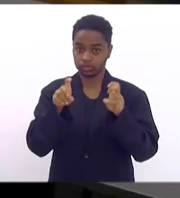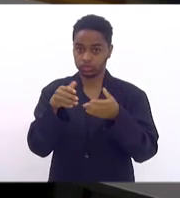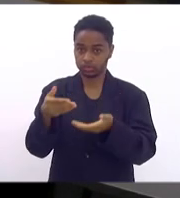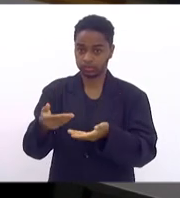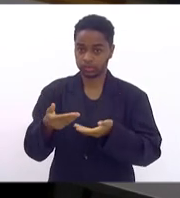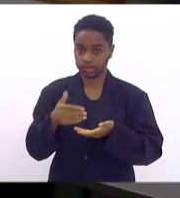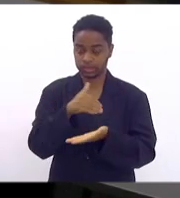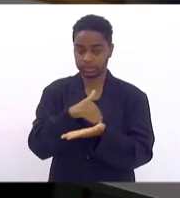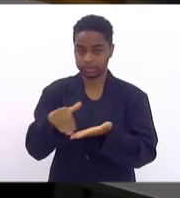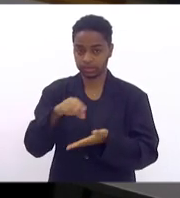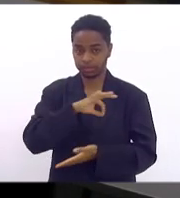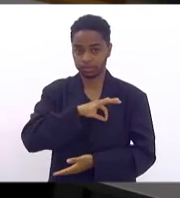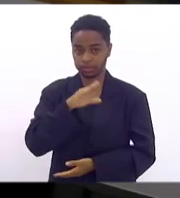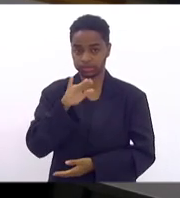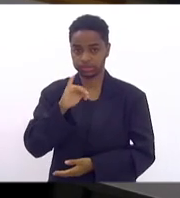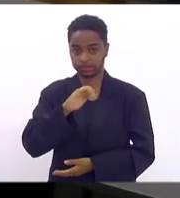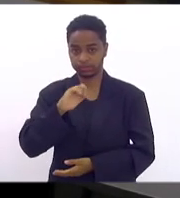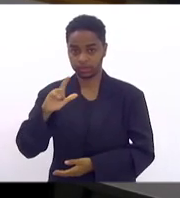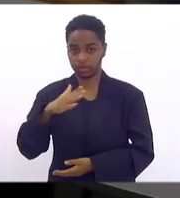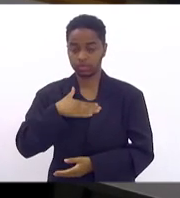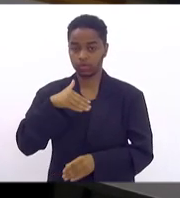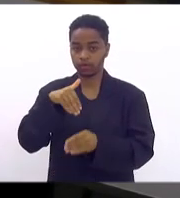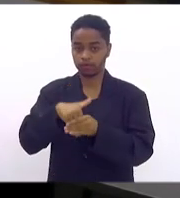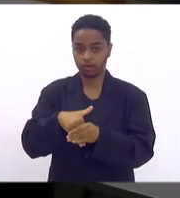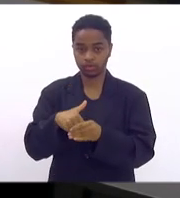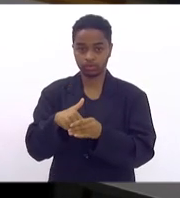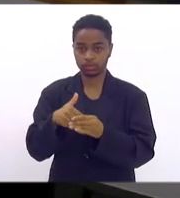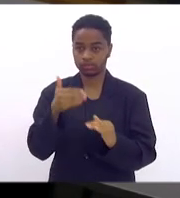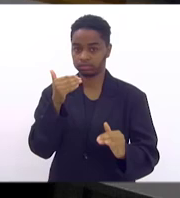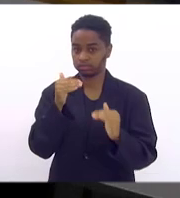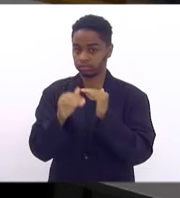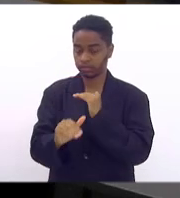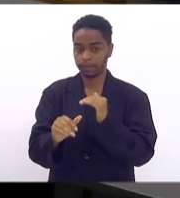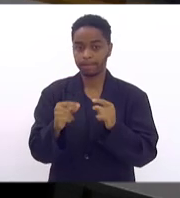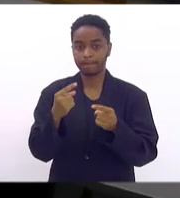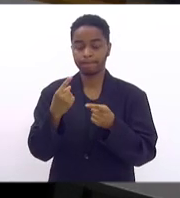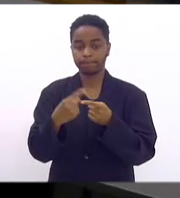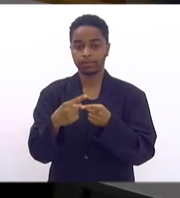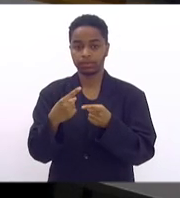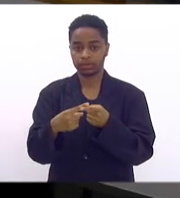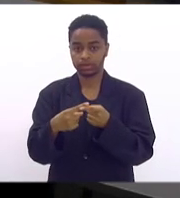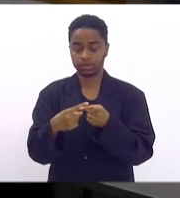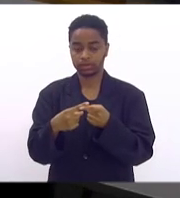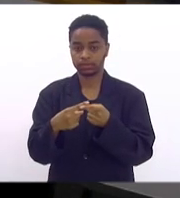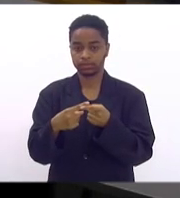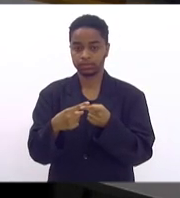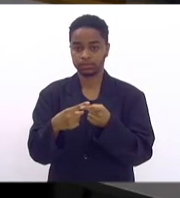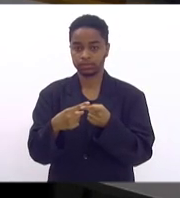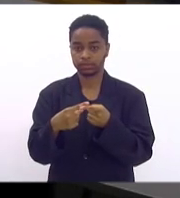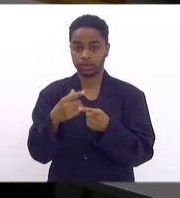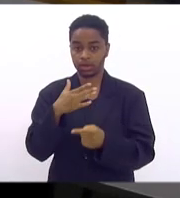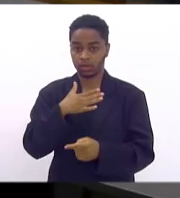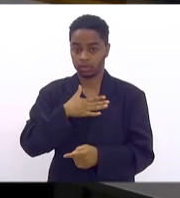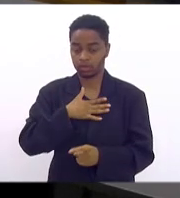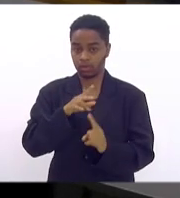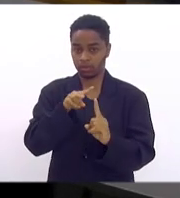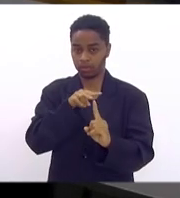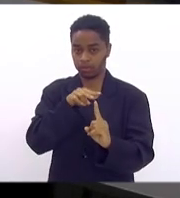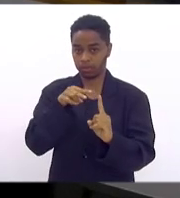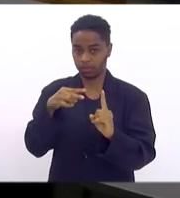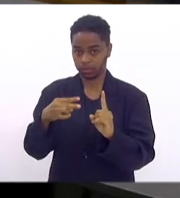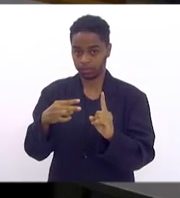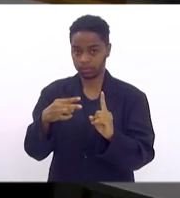do secretário da Polícia Civil, o meu voto é contrário, uma vez que, na minha concepção,